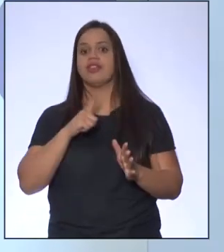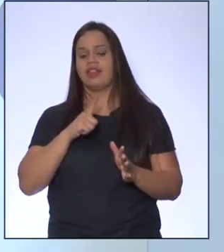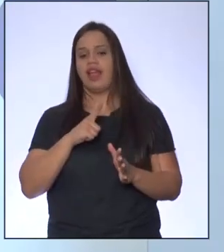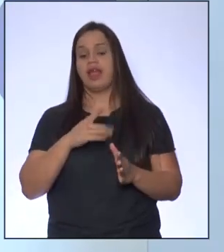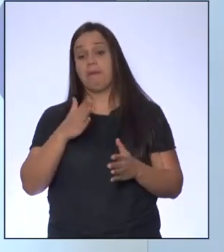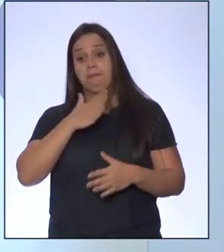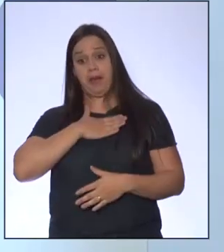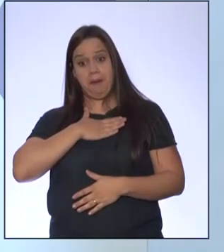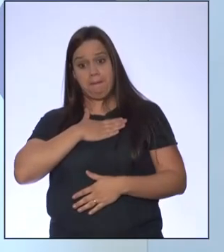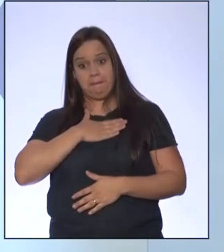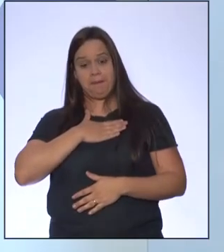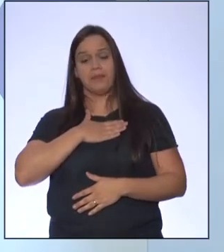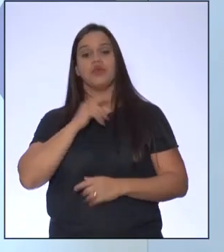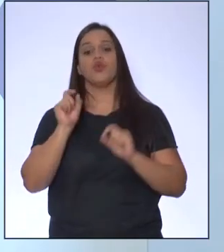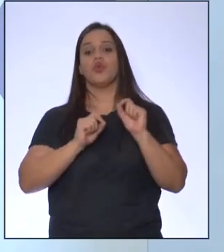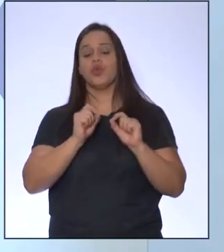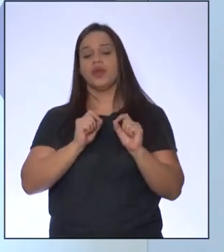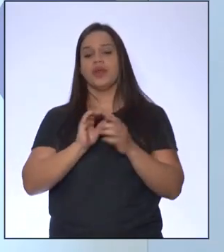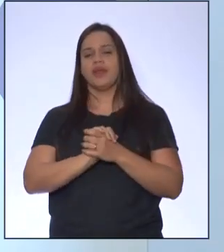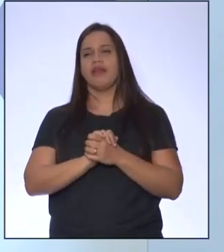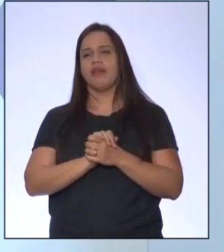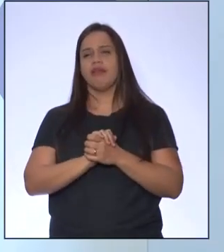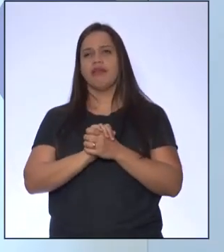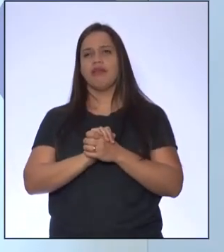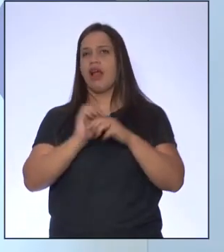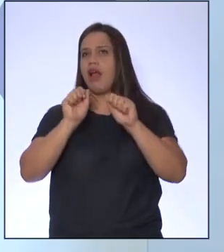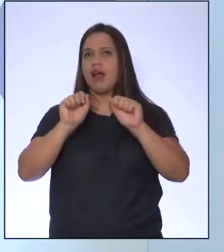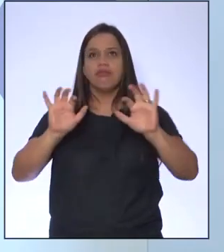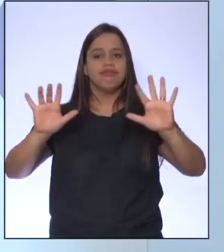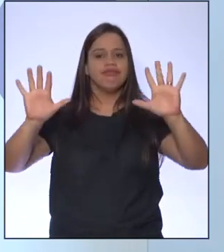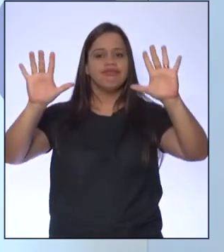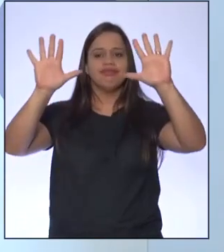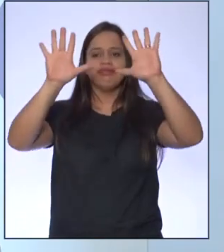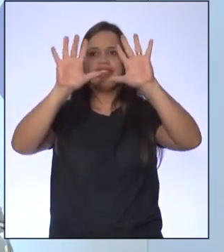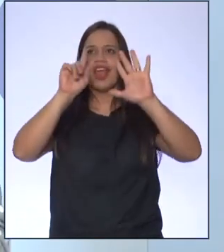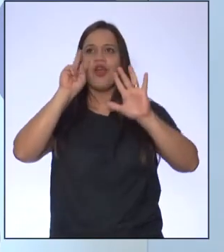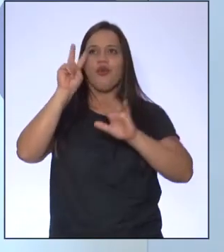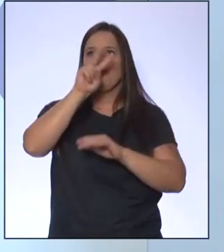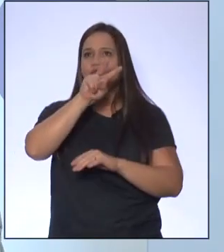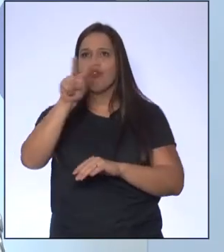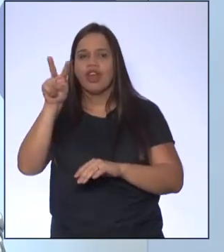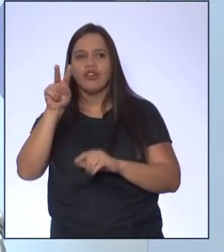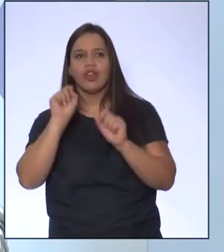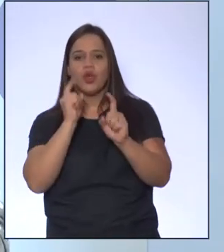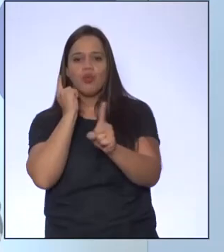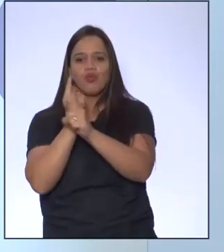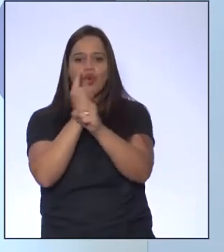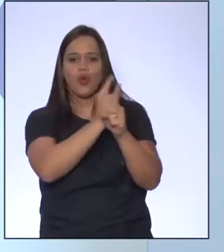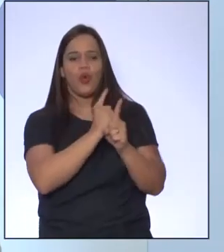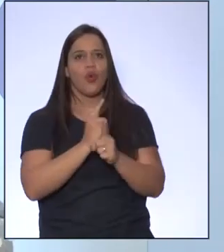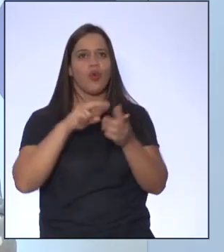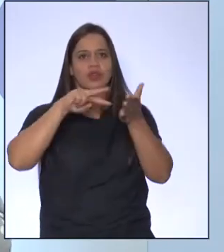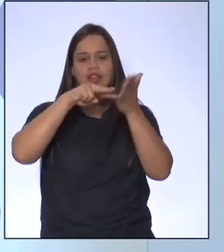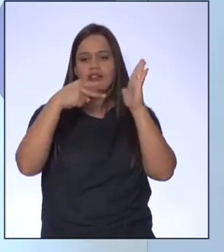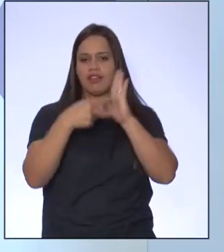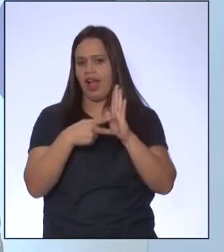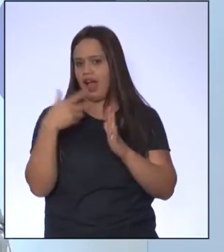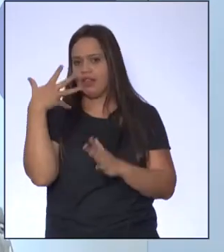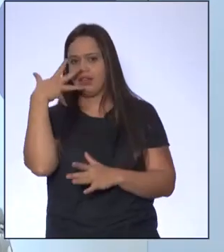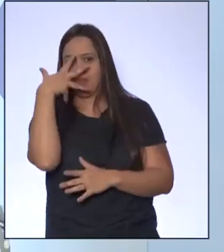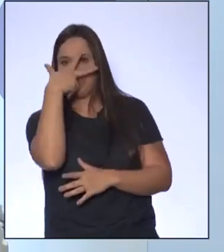mim, a paisagem ela é um momento de significar, né, do significado da beleza, seja